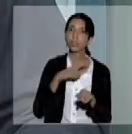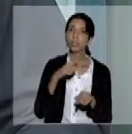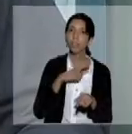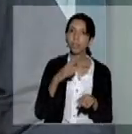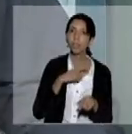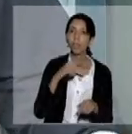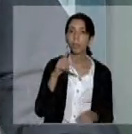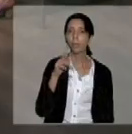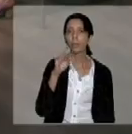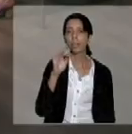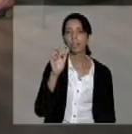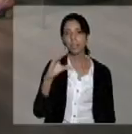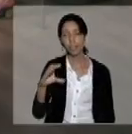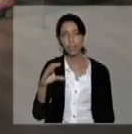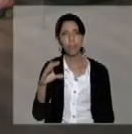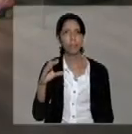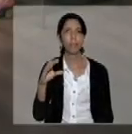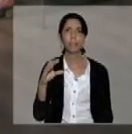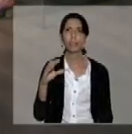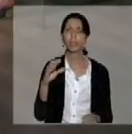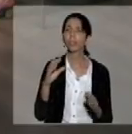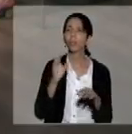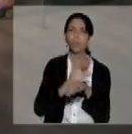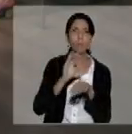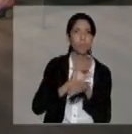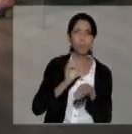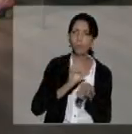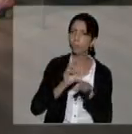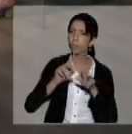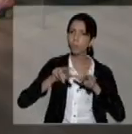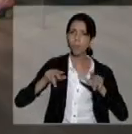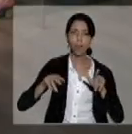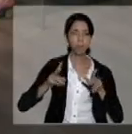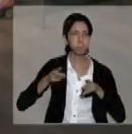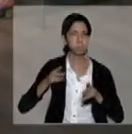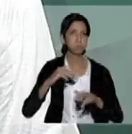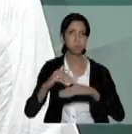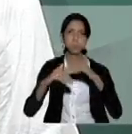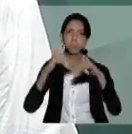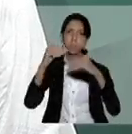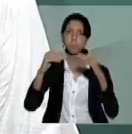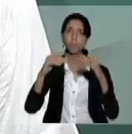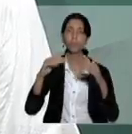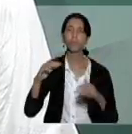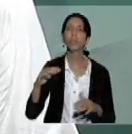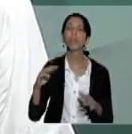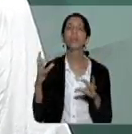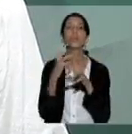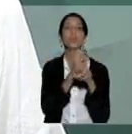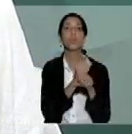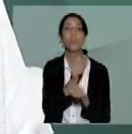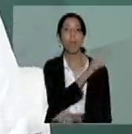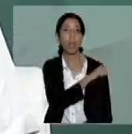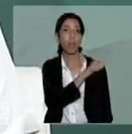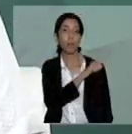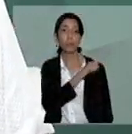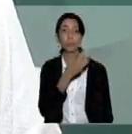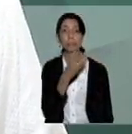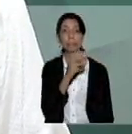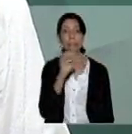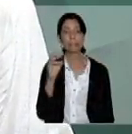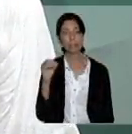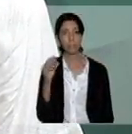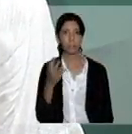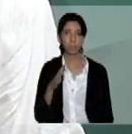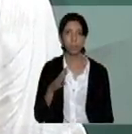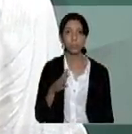também no Pronatec, como nós atuamos em cursos FIC, de formação inicial continuada. Então, o senhor tem quantos alunos hoje? Hoje, em torno de 300